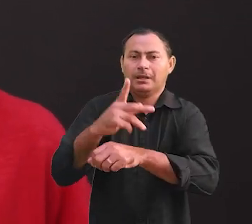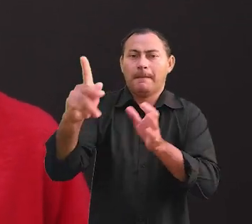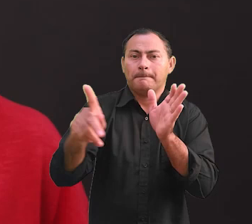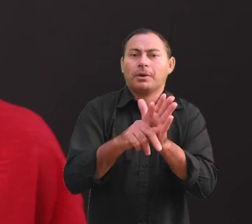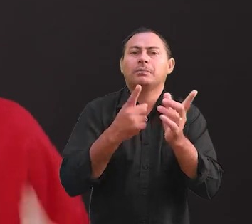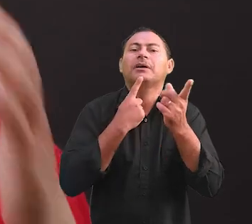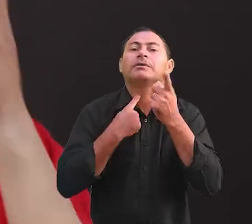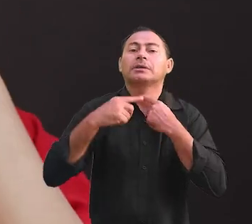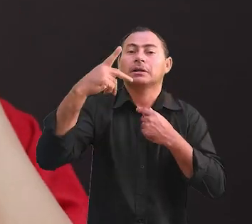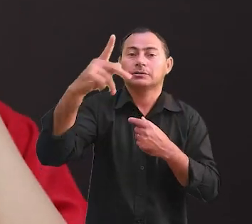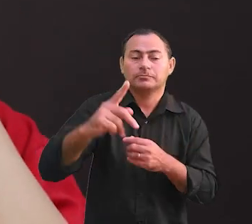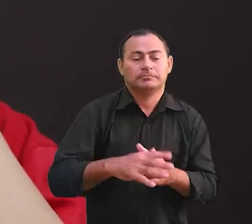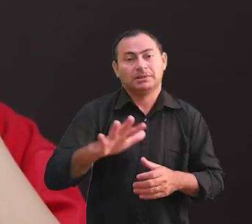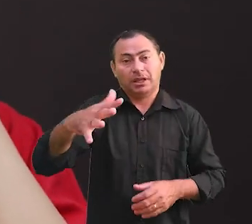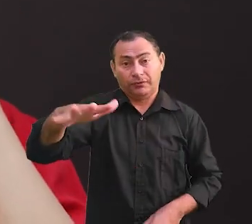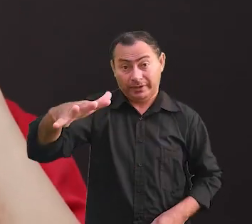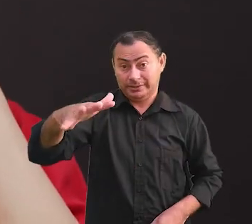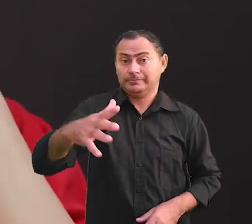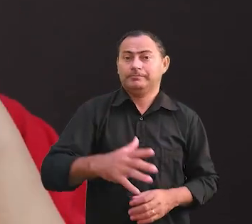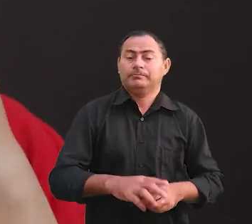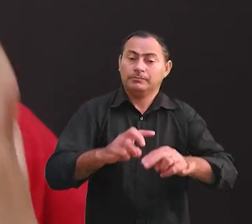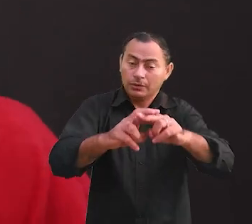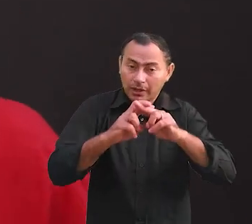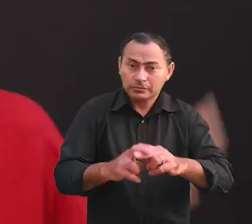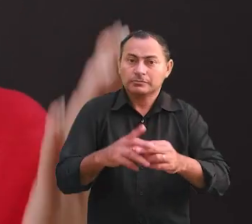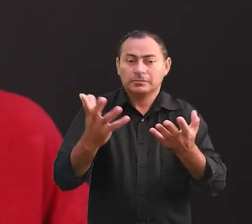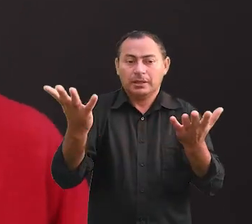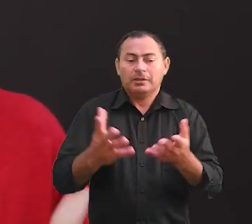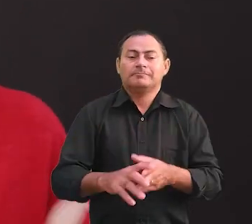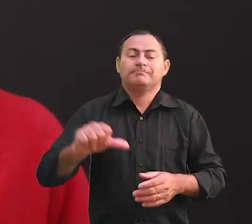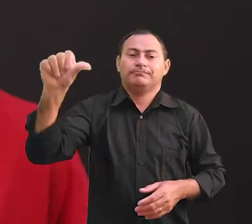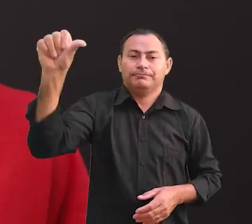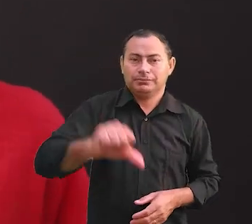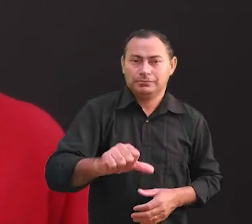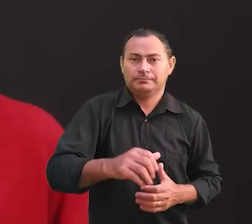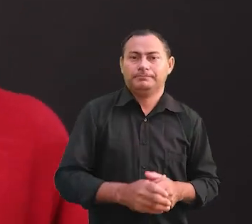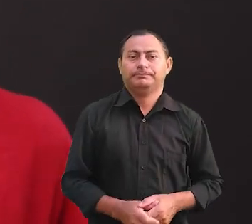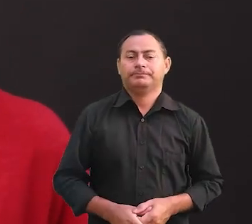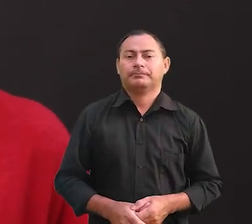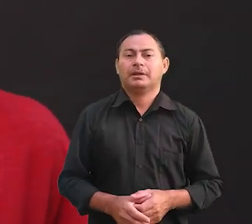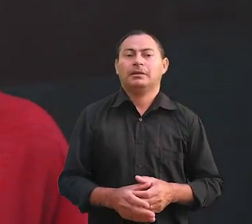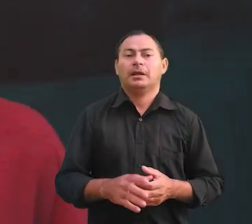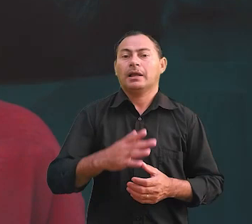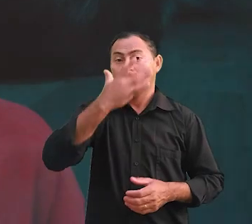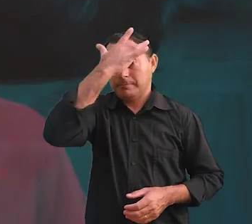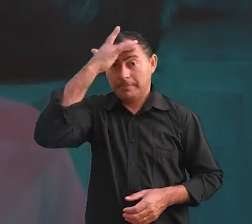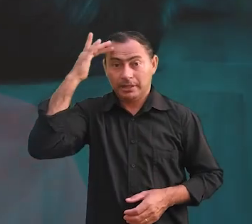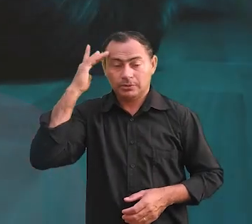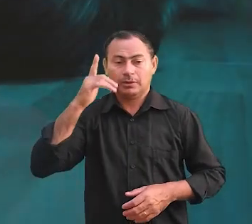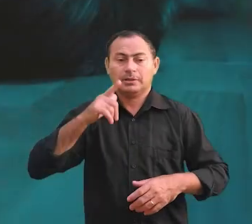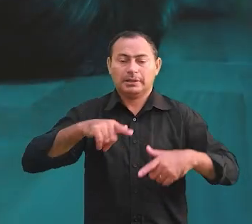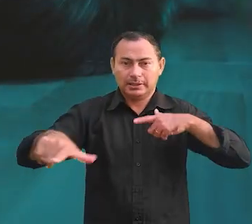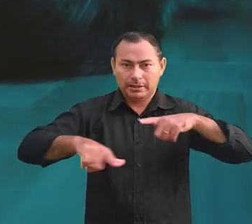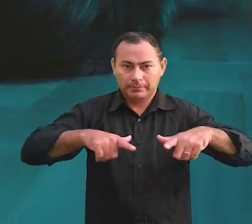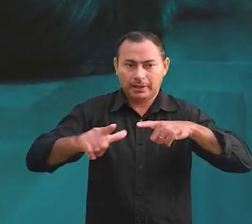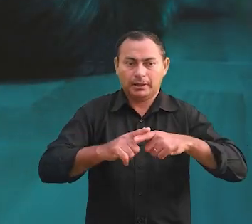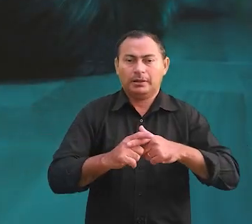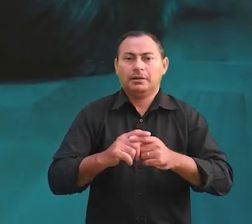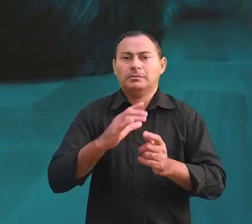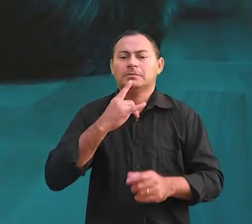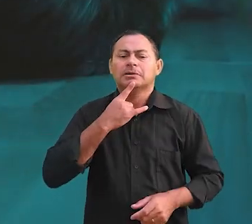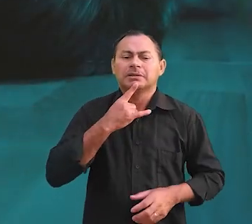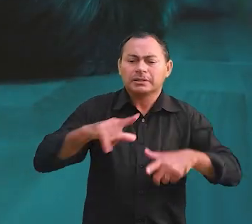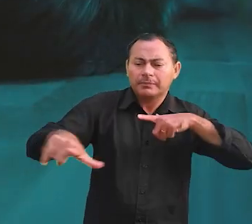vida será controlada pela sua própria vontade e provavelmente por causa disto será um carros e aquelas pessoas que trabalham